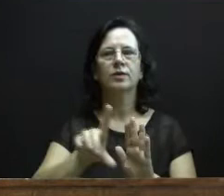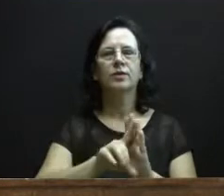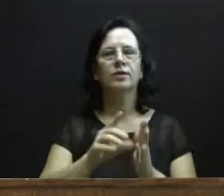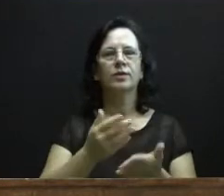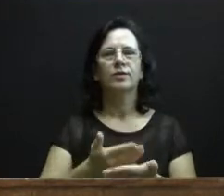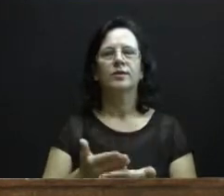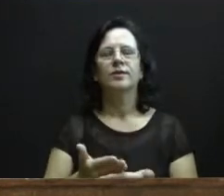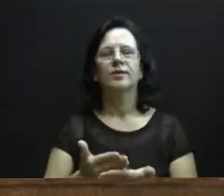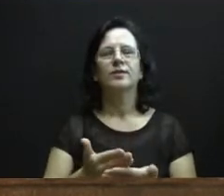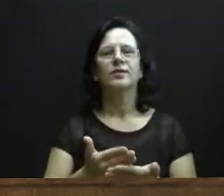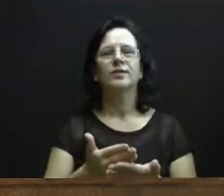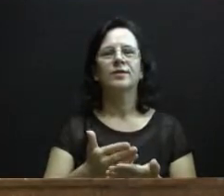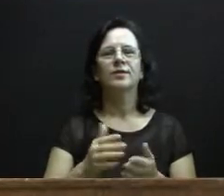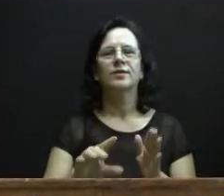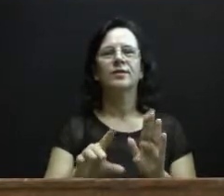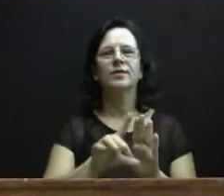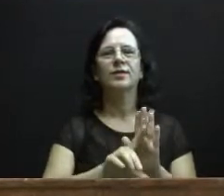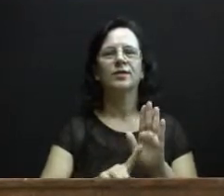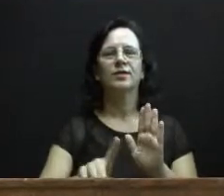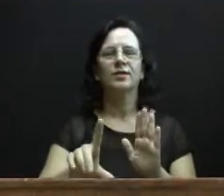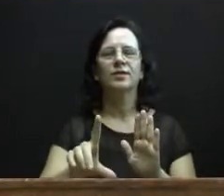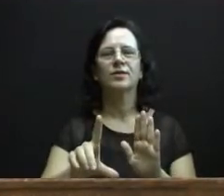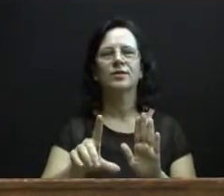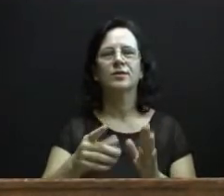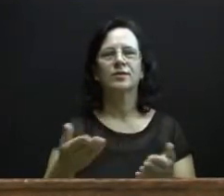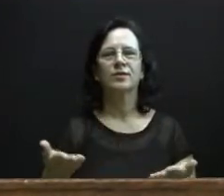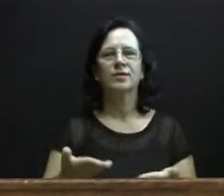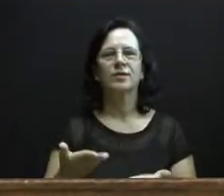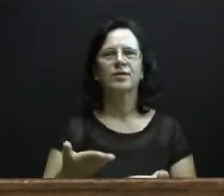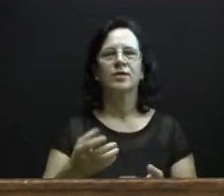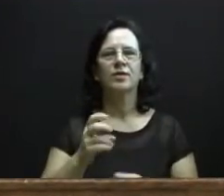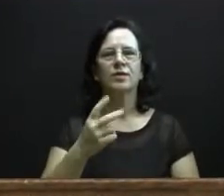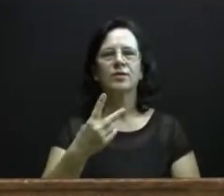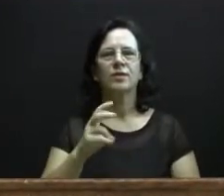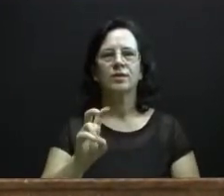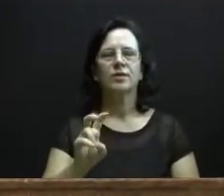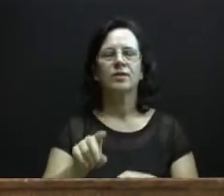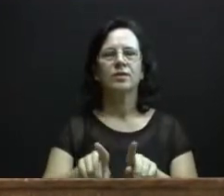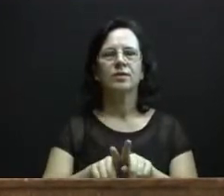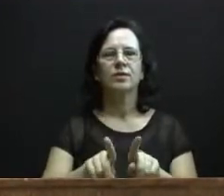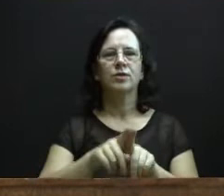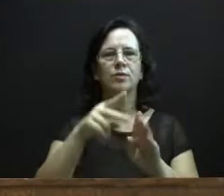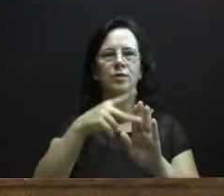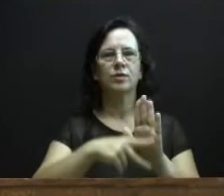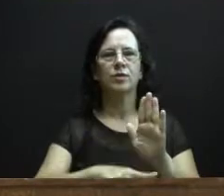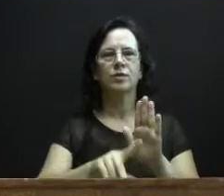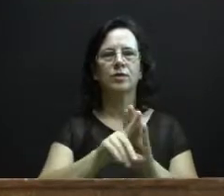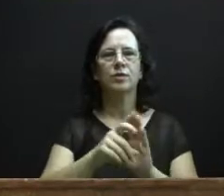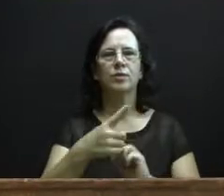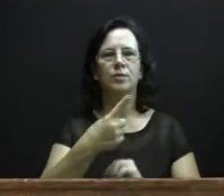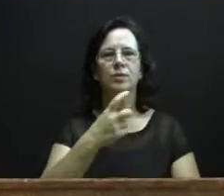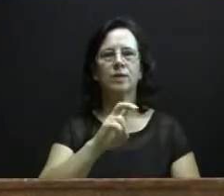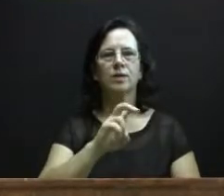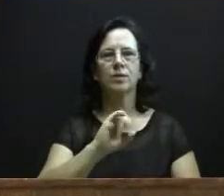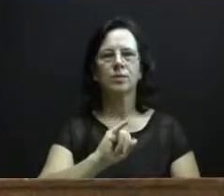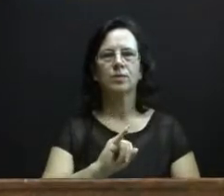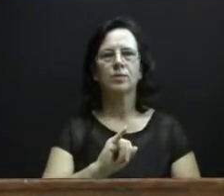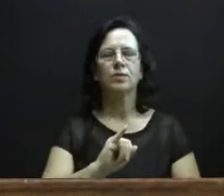parece que nos termos da legislação em vigor a presente sessão destinada exclusivamente a apreciação do projeto de lei número 15